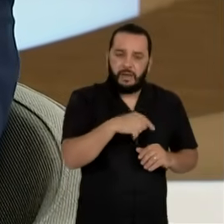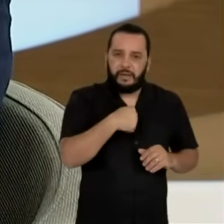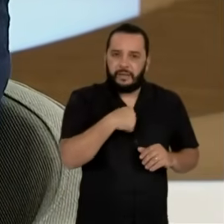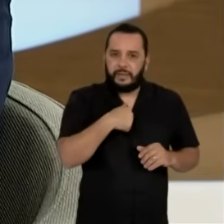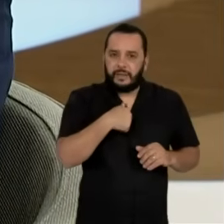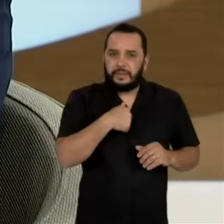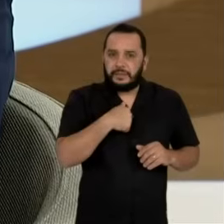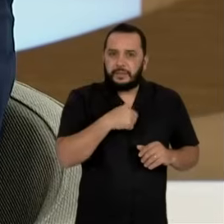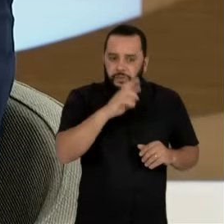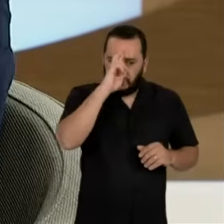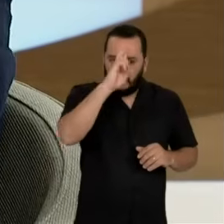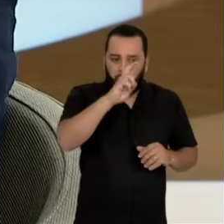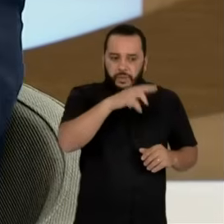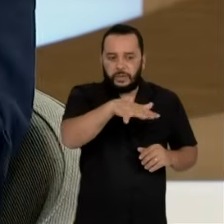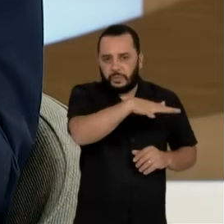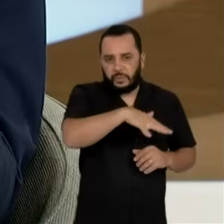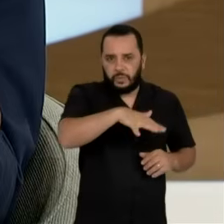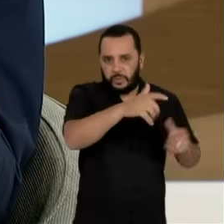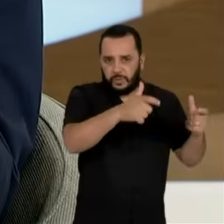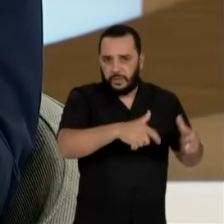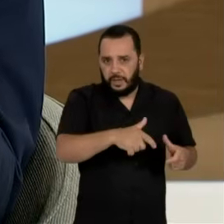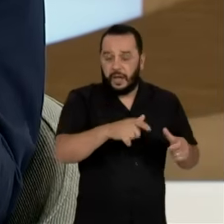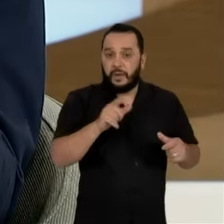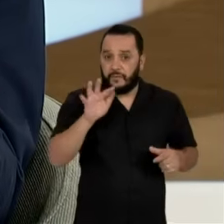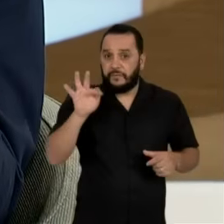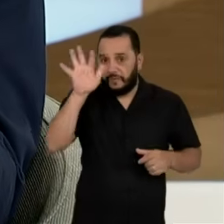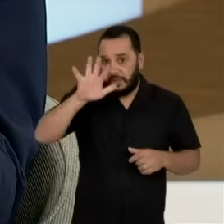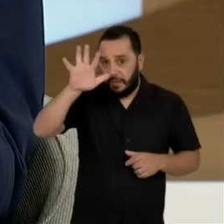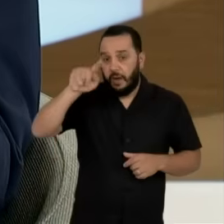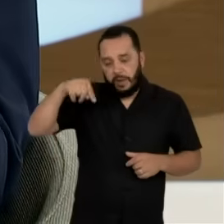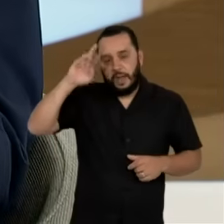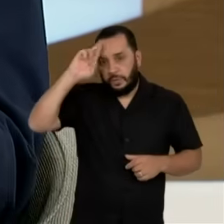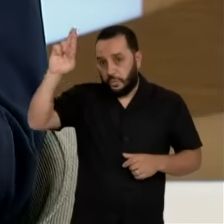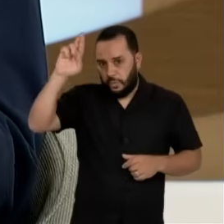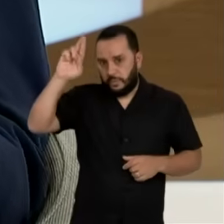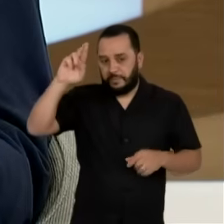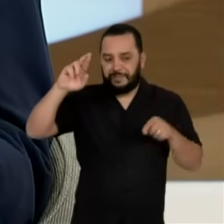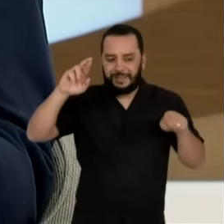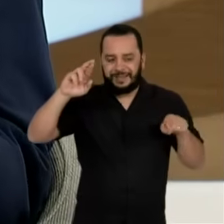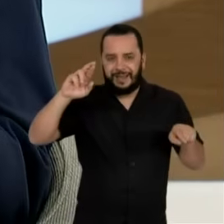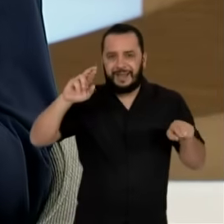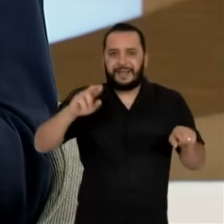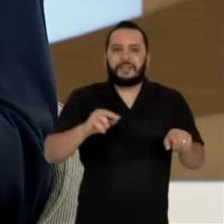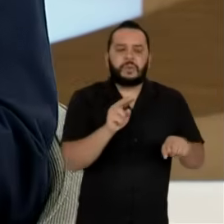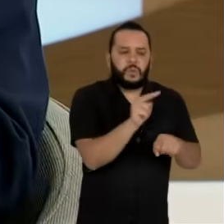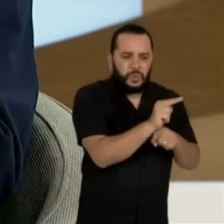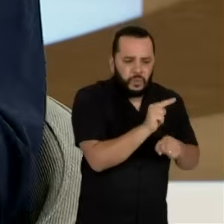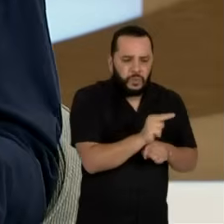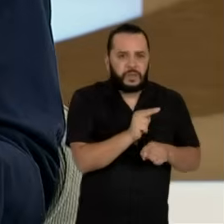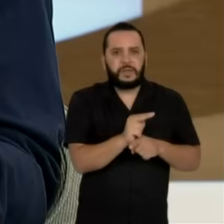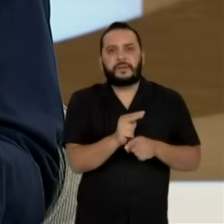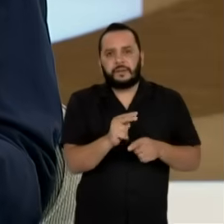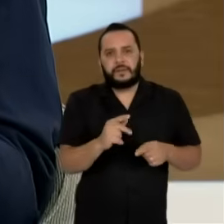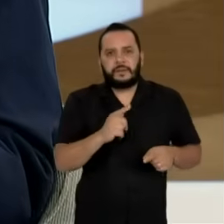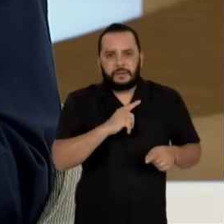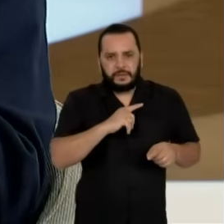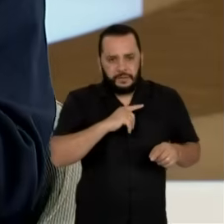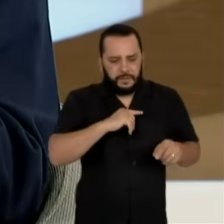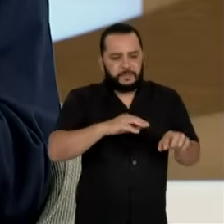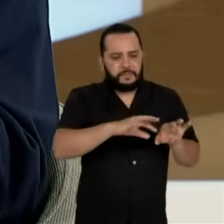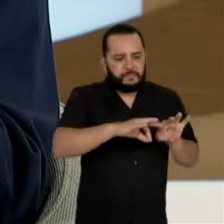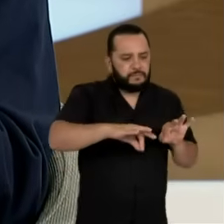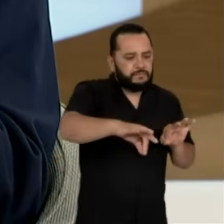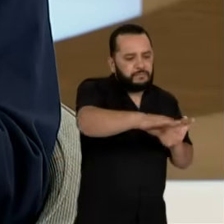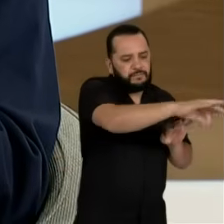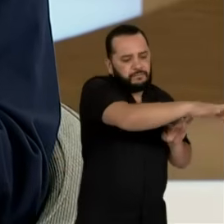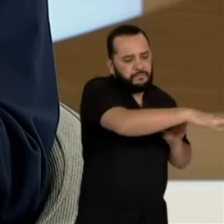elas são as donas do território. Quer dizer, na verdade, a União é a dona do território. Mas elas que fazem o manejo, existe o zoneamento, elas fazem